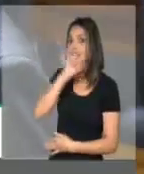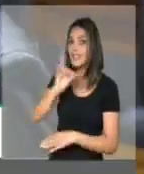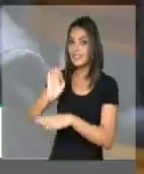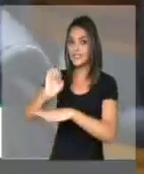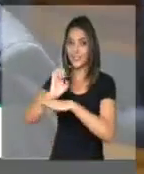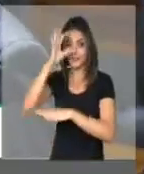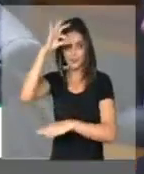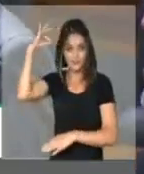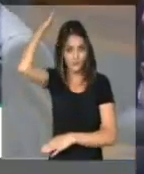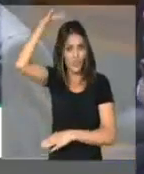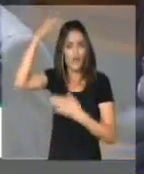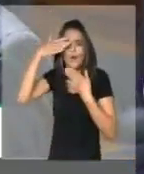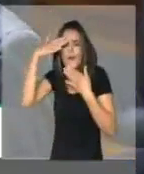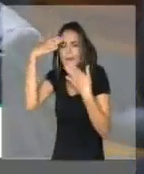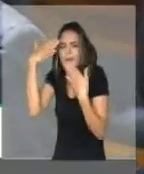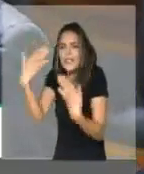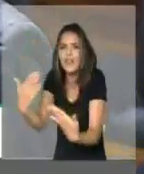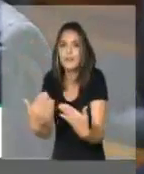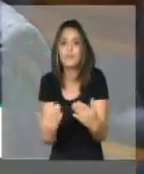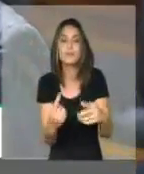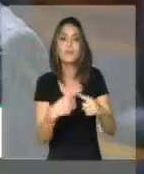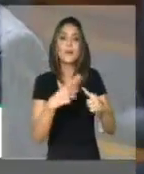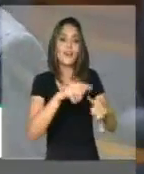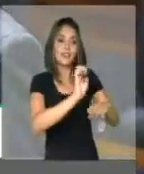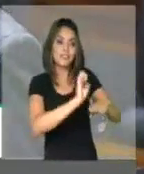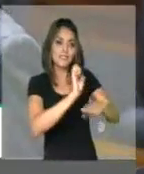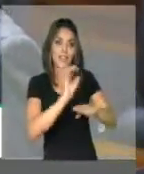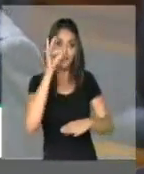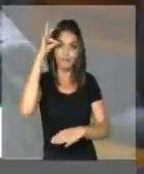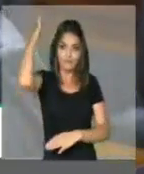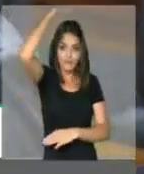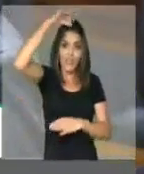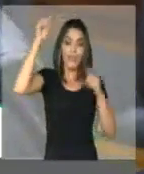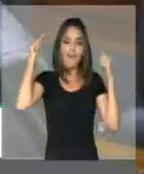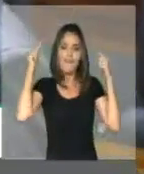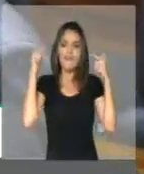construído um Estado digno de se morar e um Estado que é referência para o Brasil. Muito obrigado.